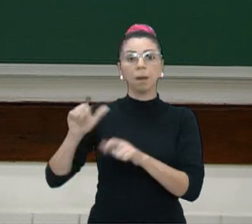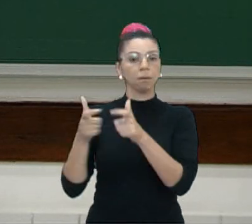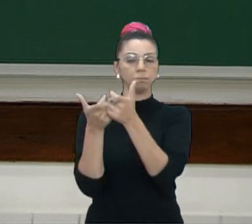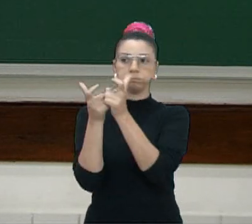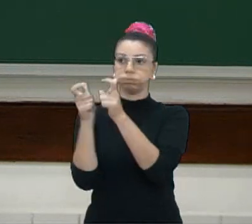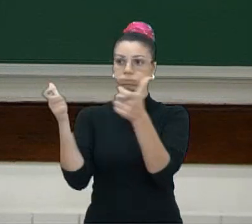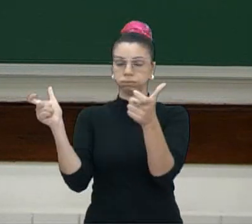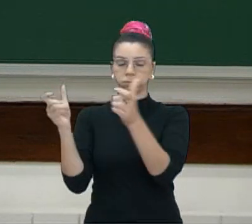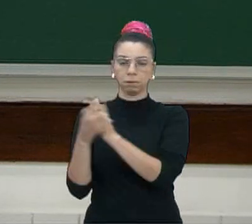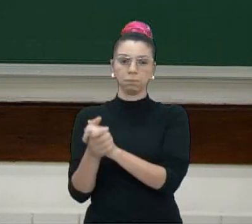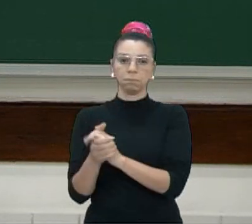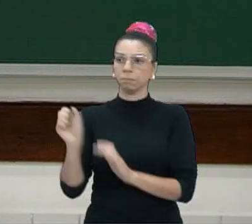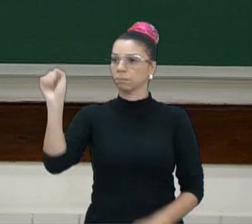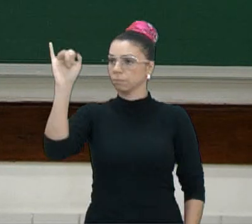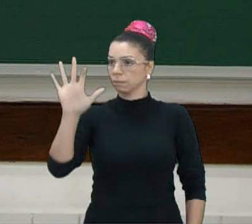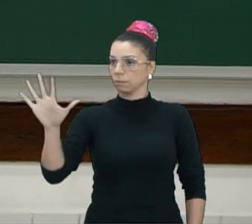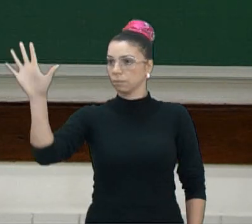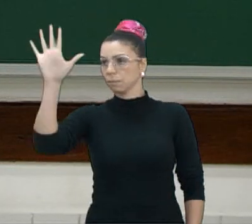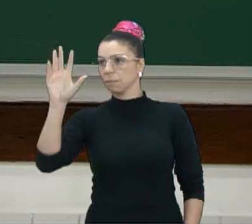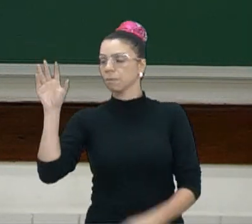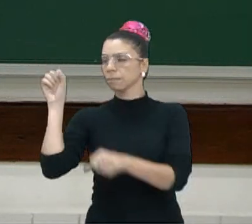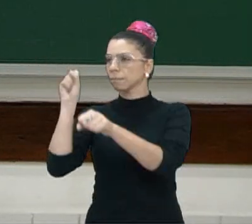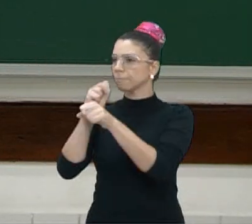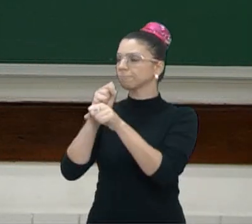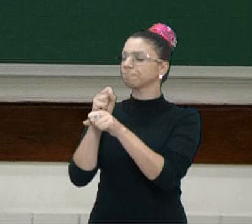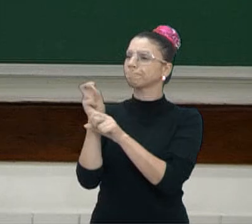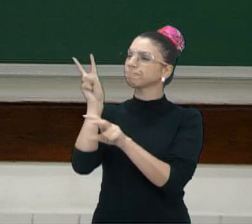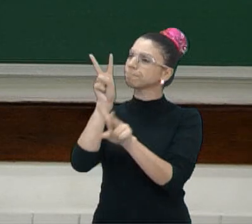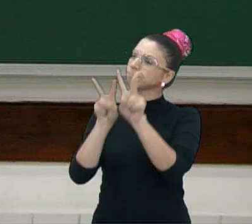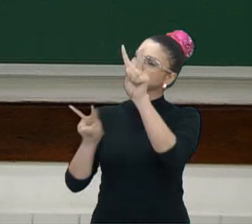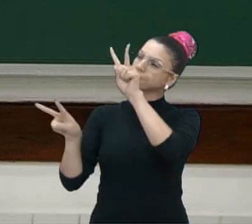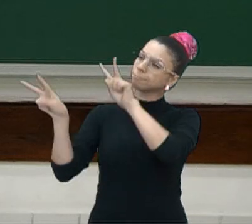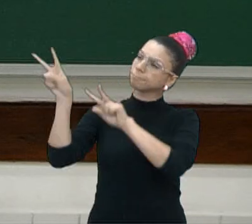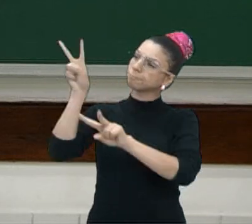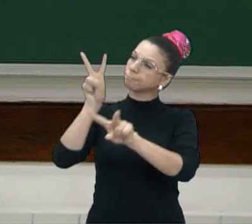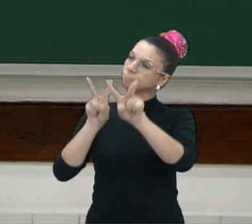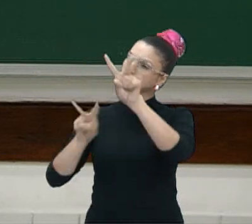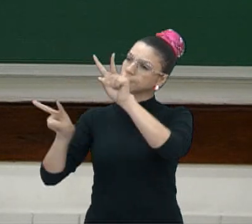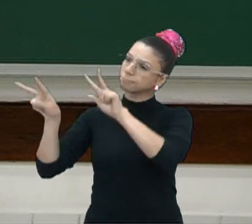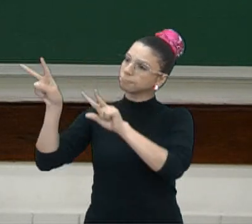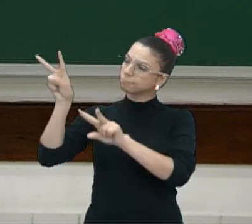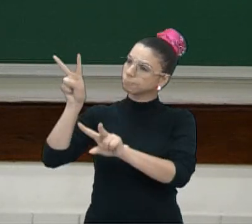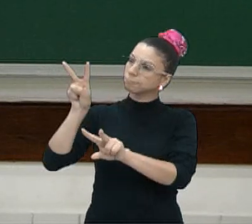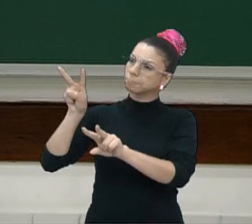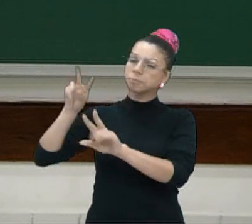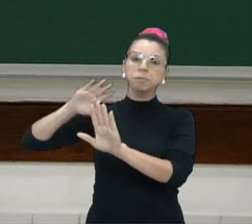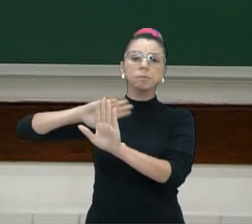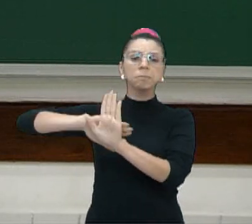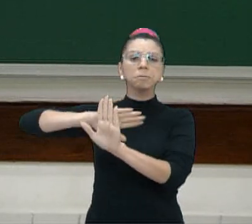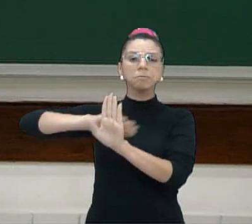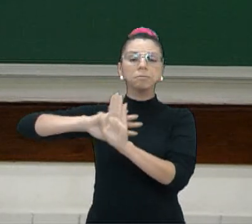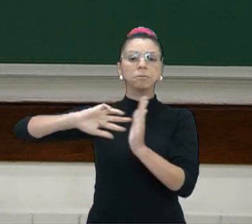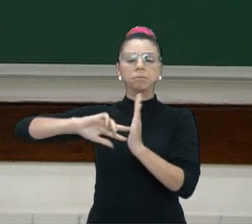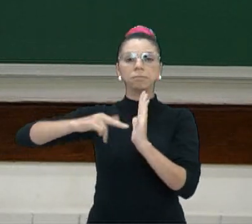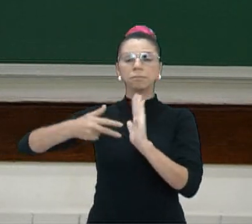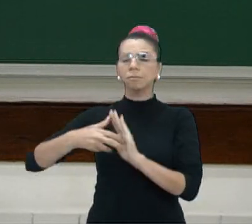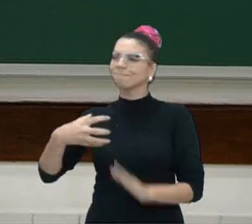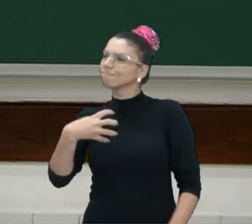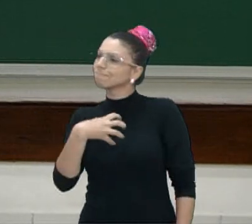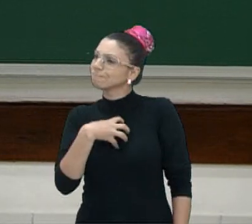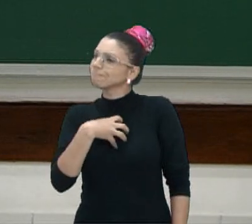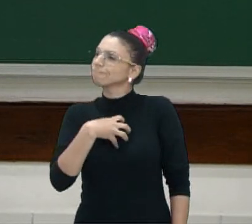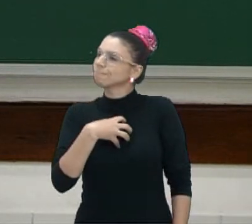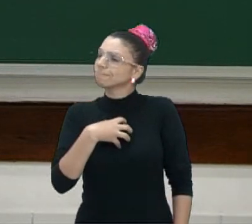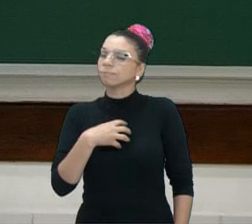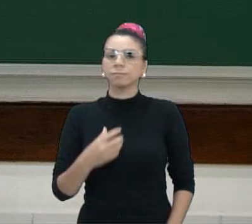A imagem estática, ela realmente pode nos contar muita coisa, se ela começa a ser bem